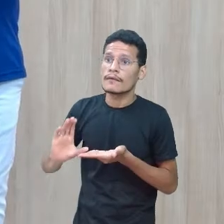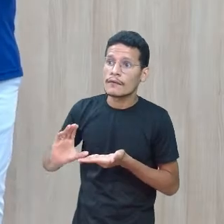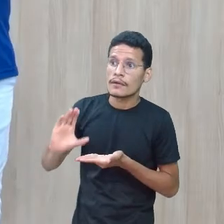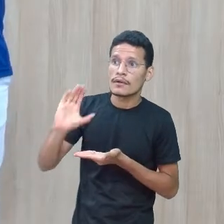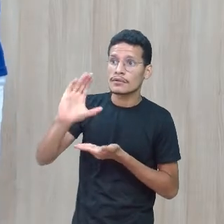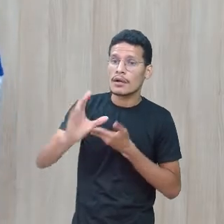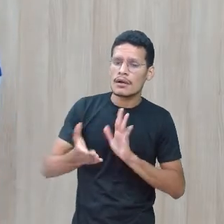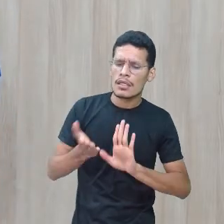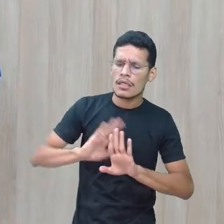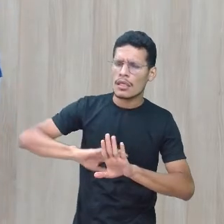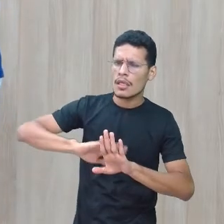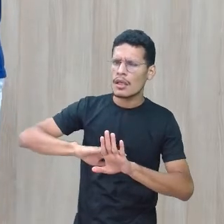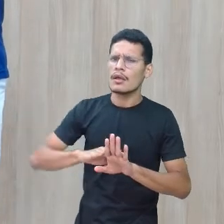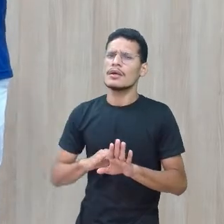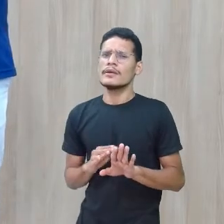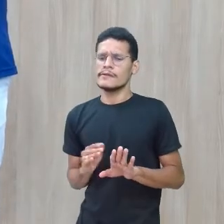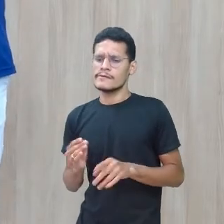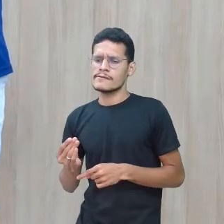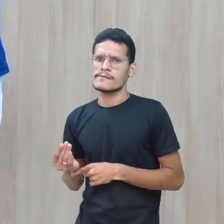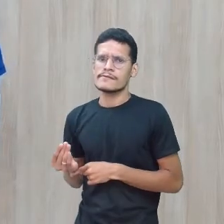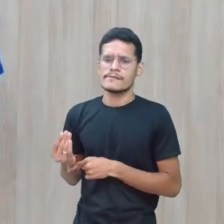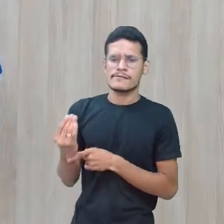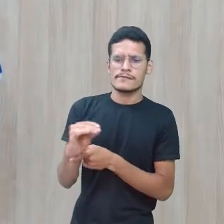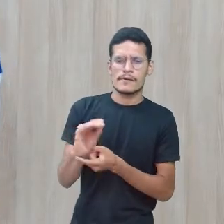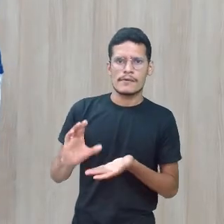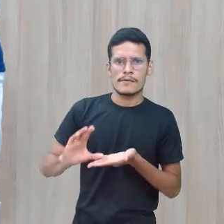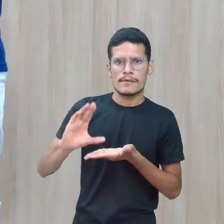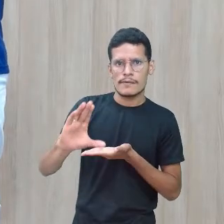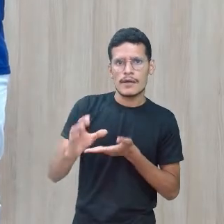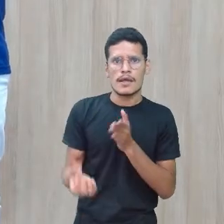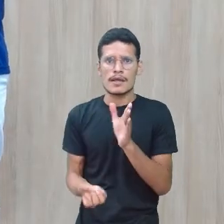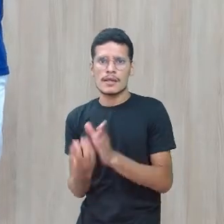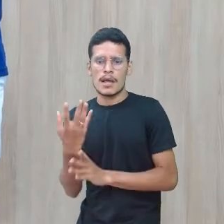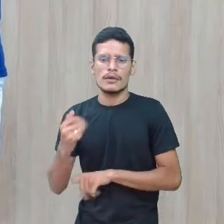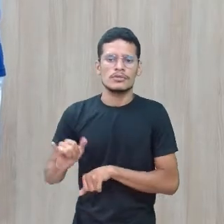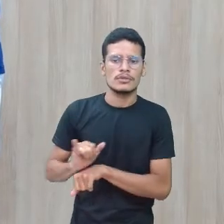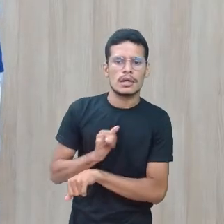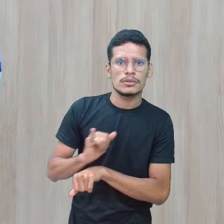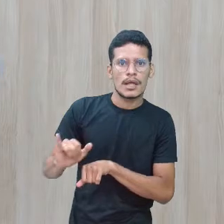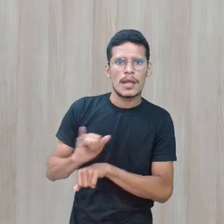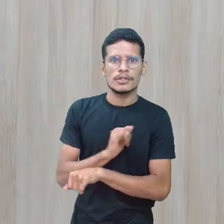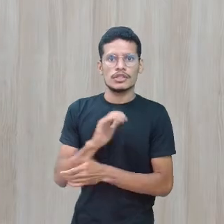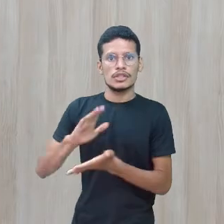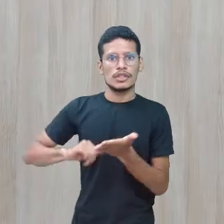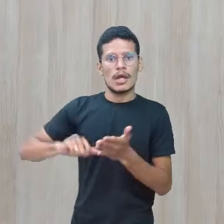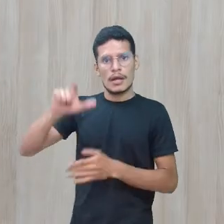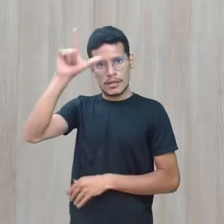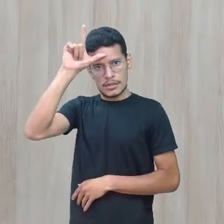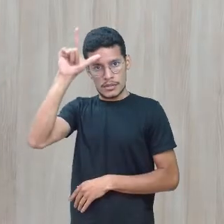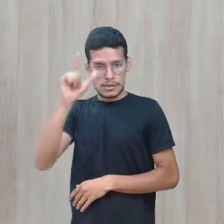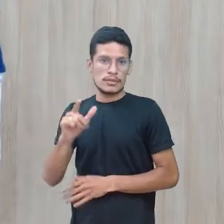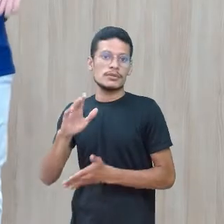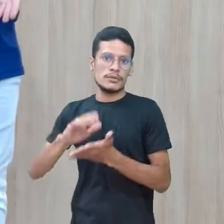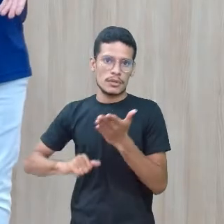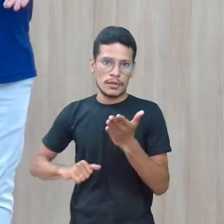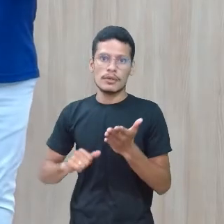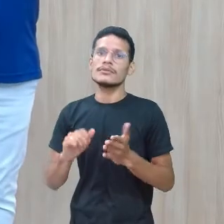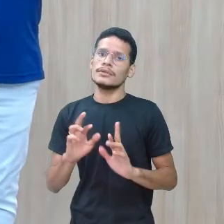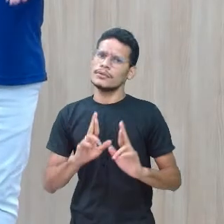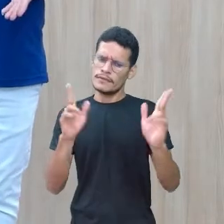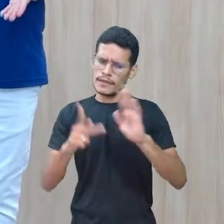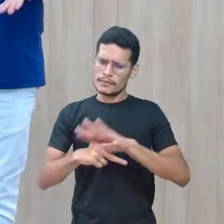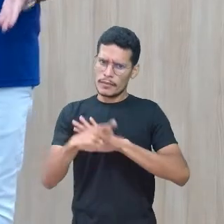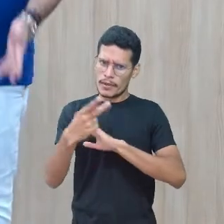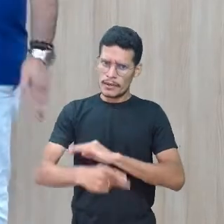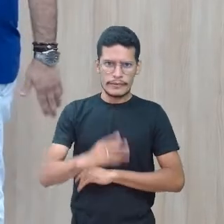por trás aí, para que a turma vá organizando formas de tirar esses líderes do poder. E não foi diferente aqui